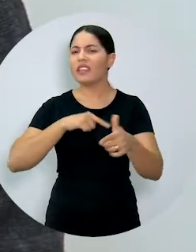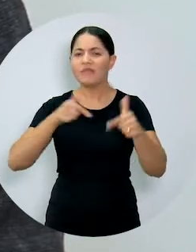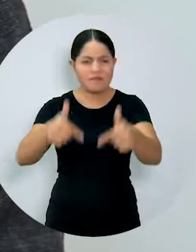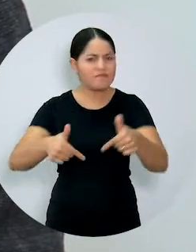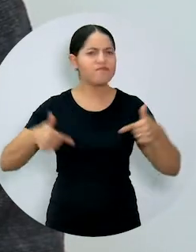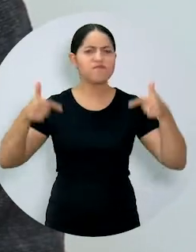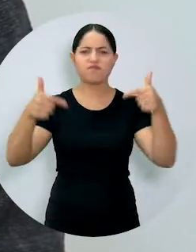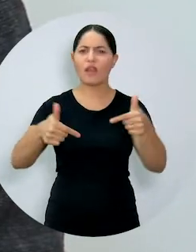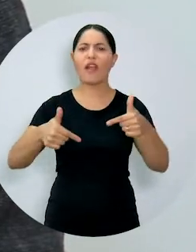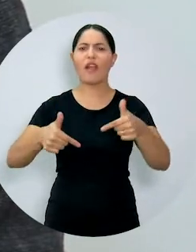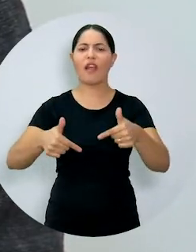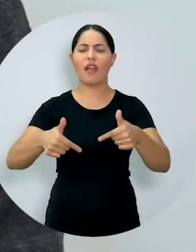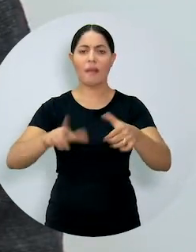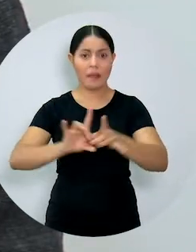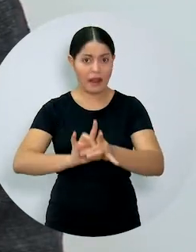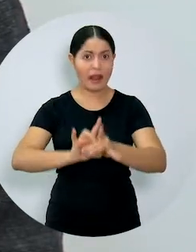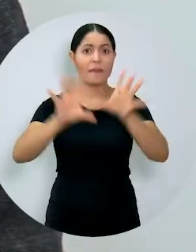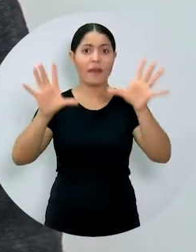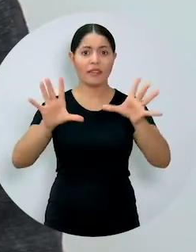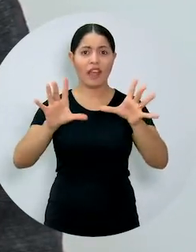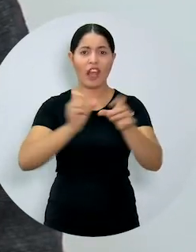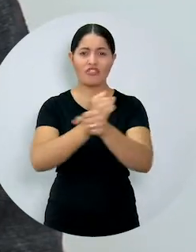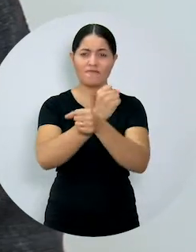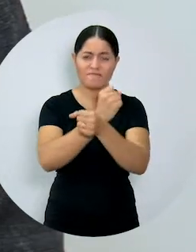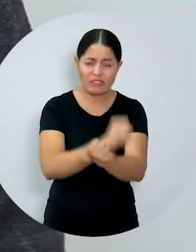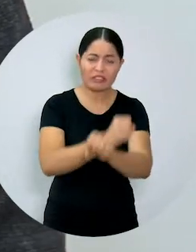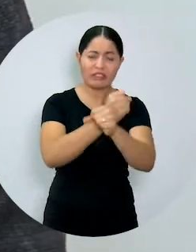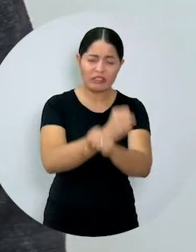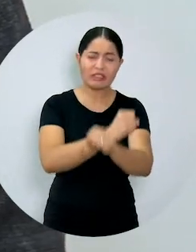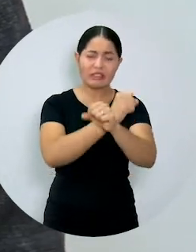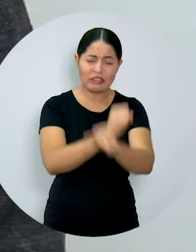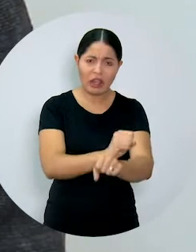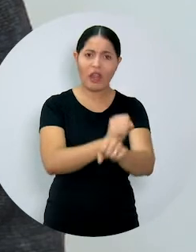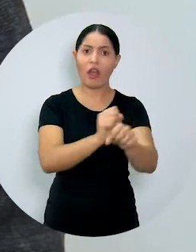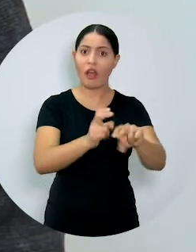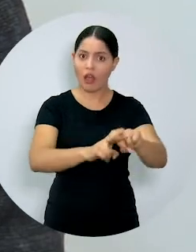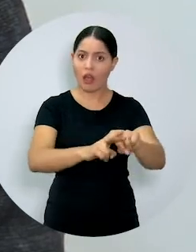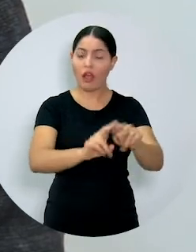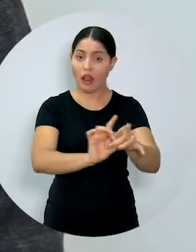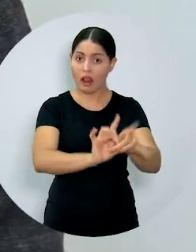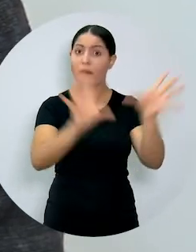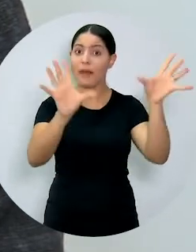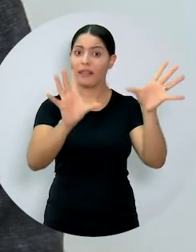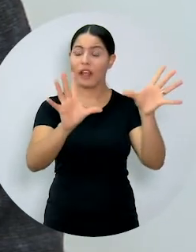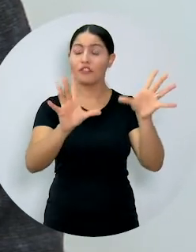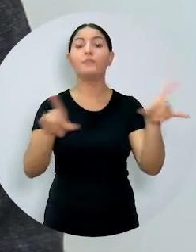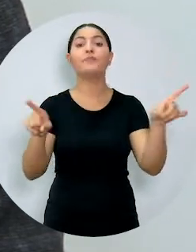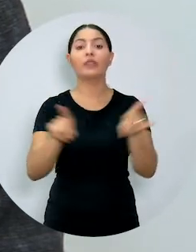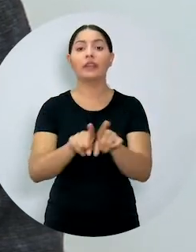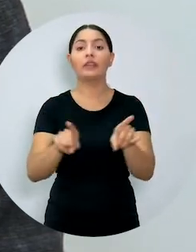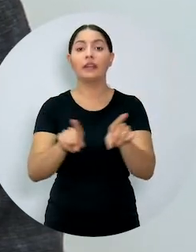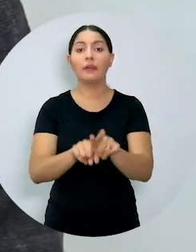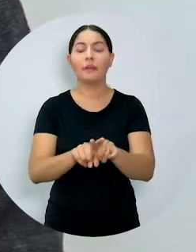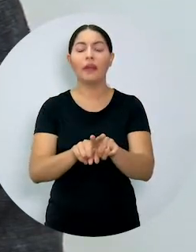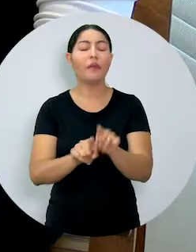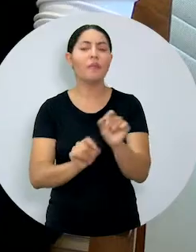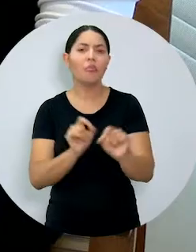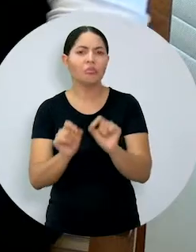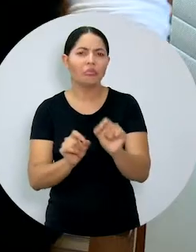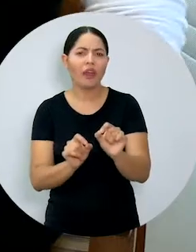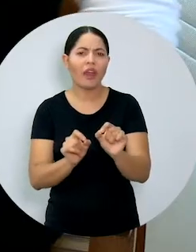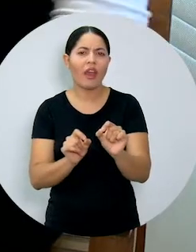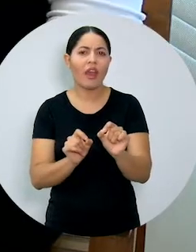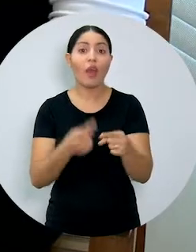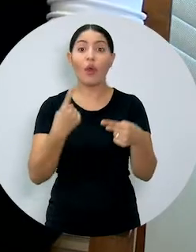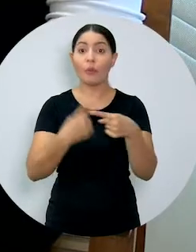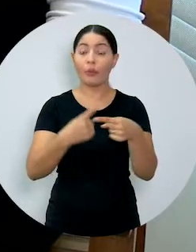trabalho imenso em favor da liberdade dos escravos, dada a circunstância de que muitos